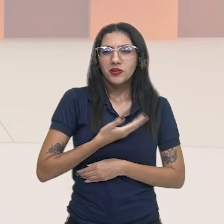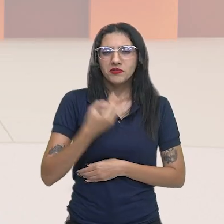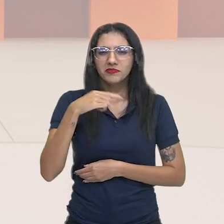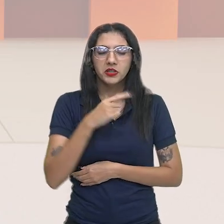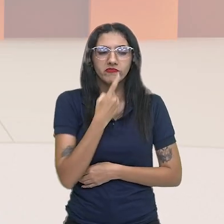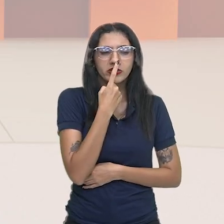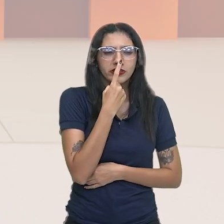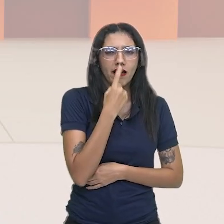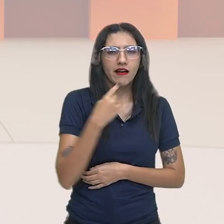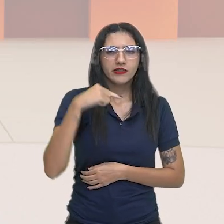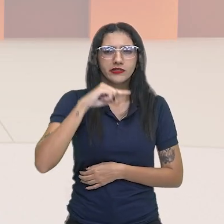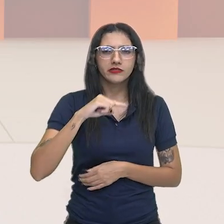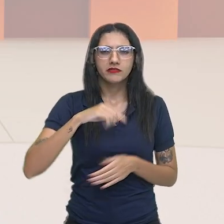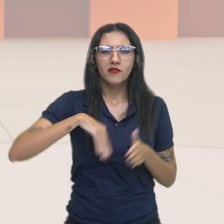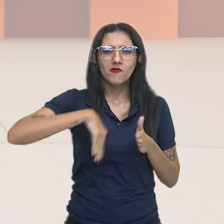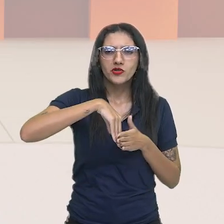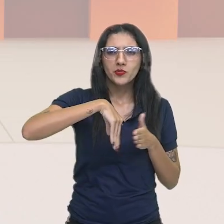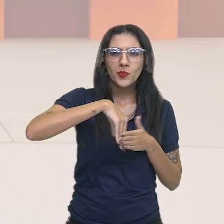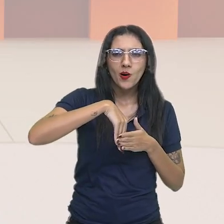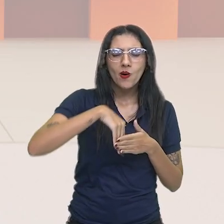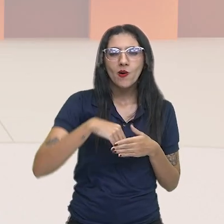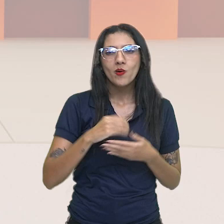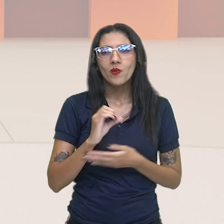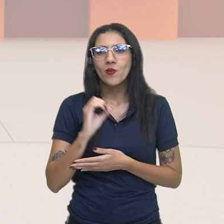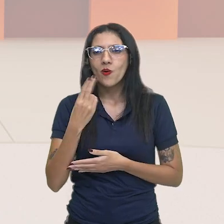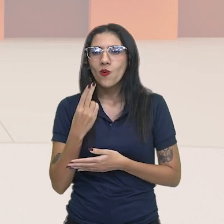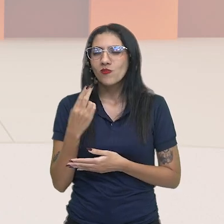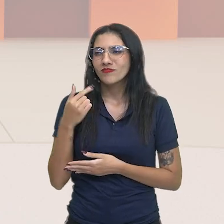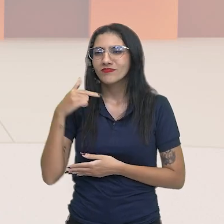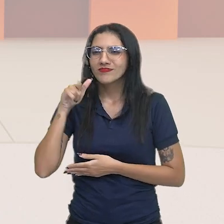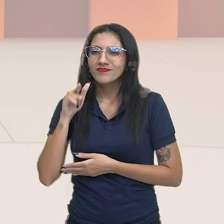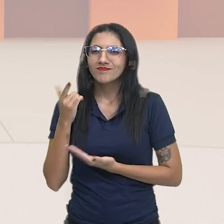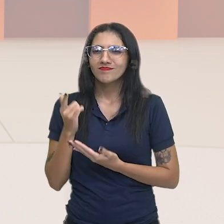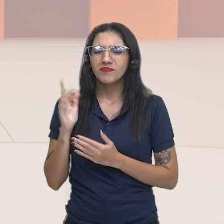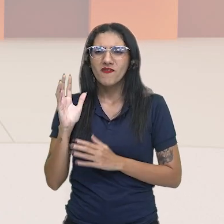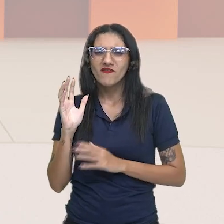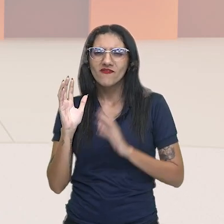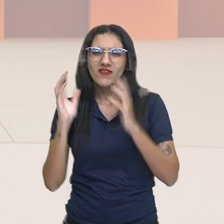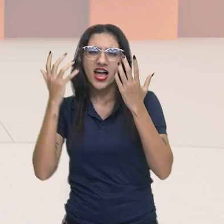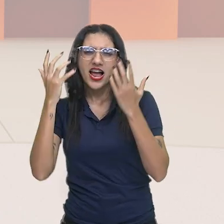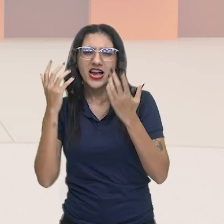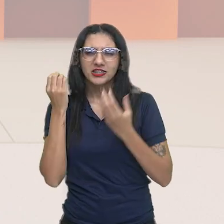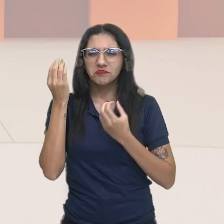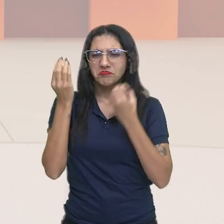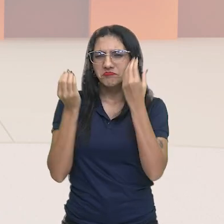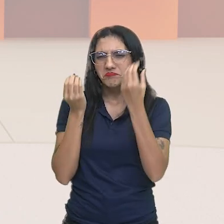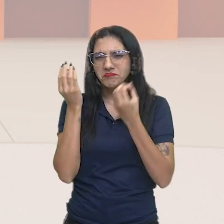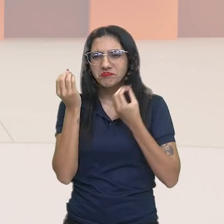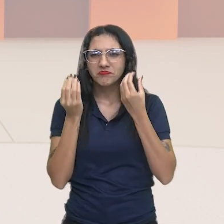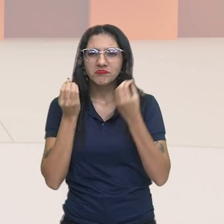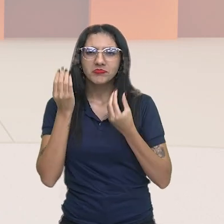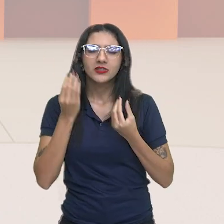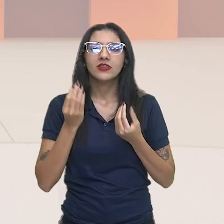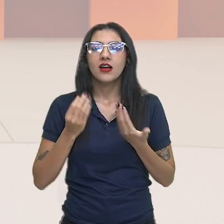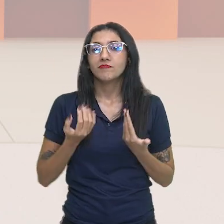jogar futebol, grupo de amigos que vai sair para uma festinha, né, e você vai